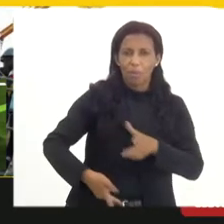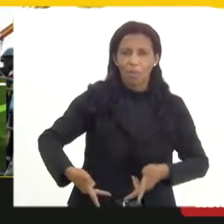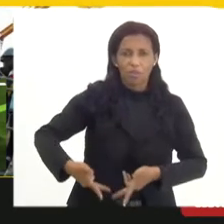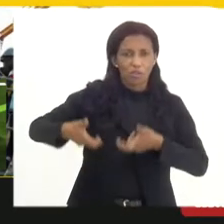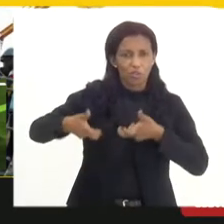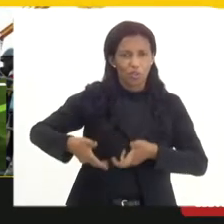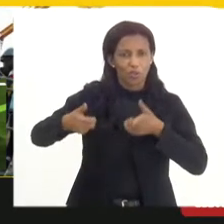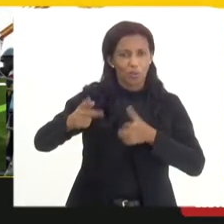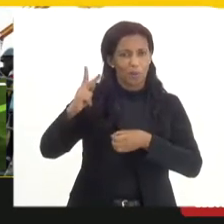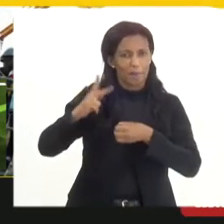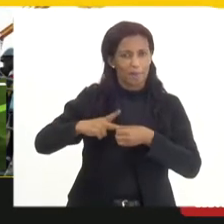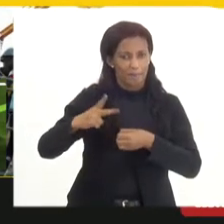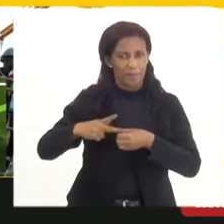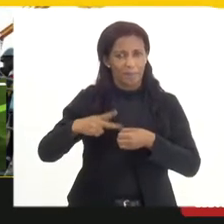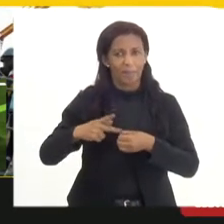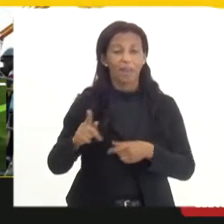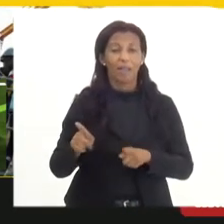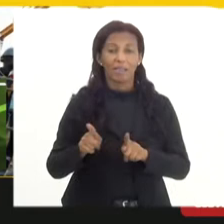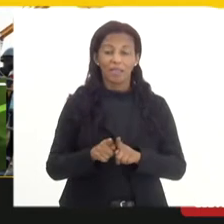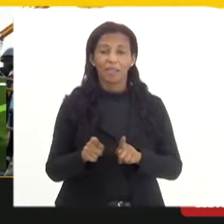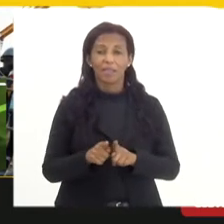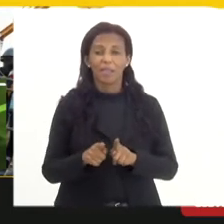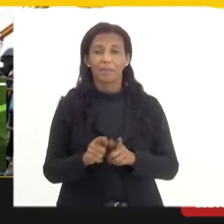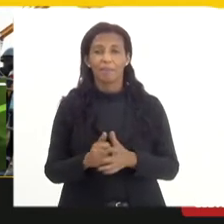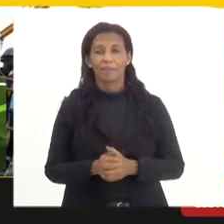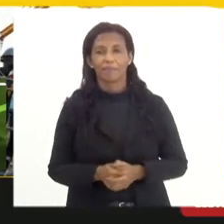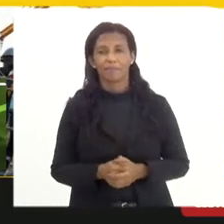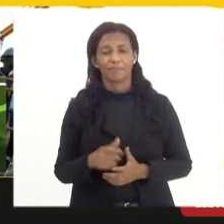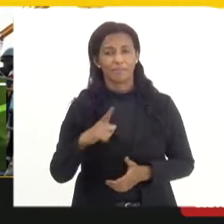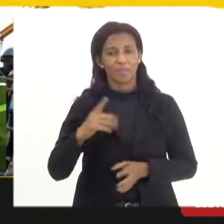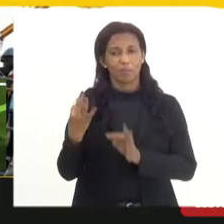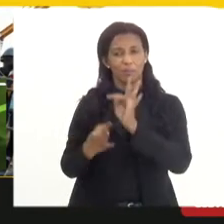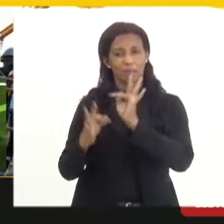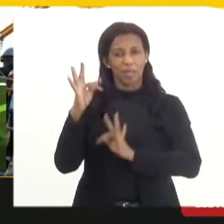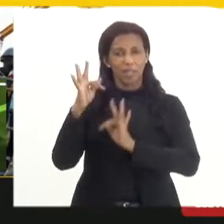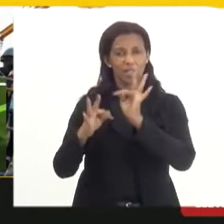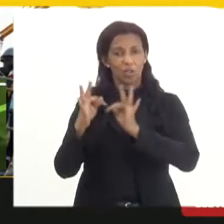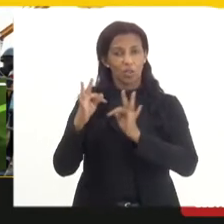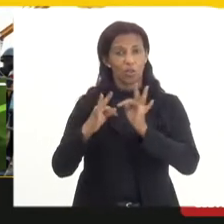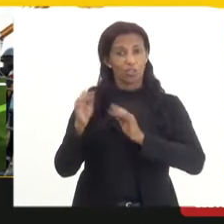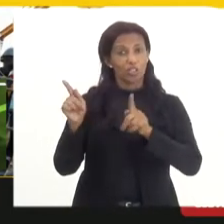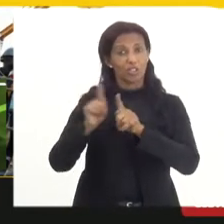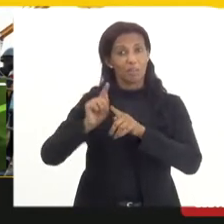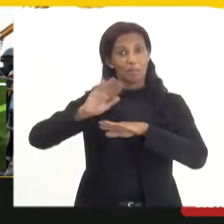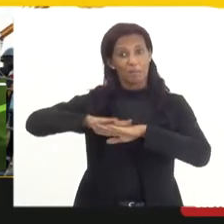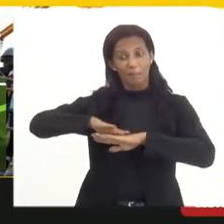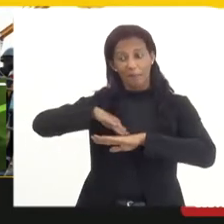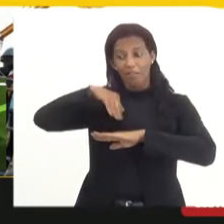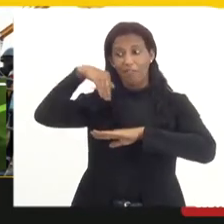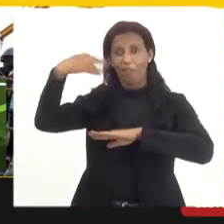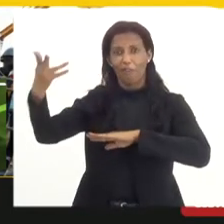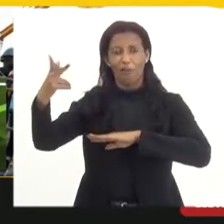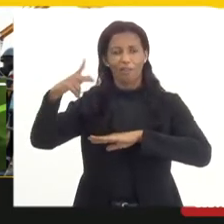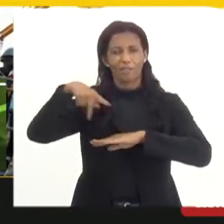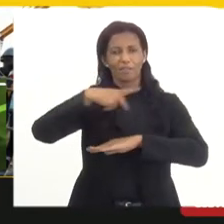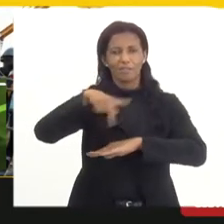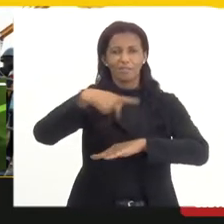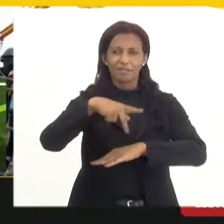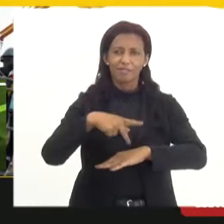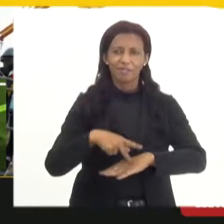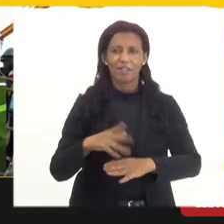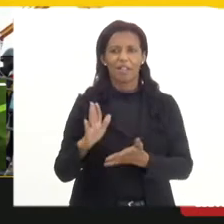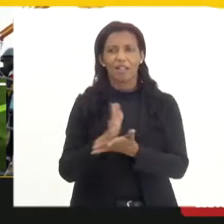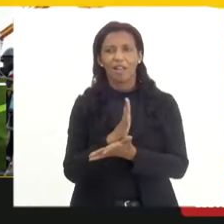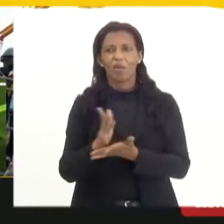exploratórios. Além disso, temos tecnologia sendo exportada para os projetos da Shell fora do Brasil.